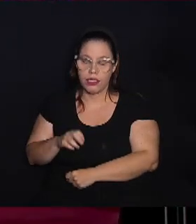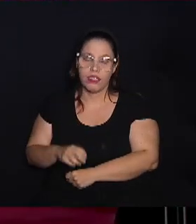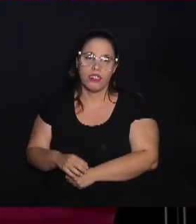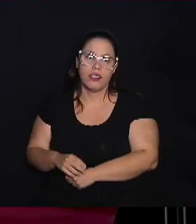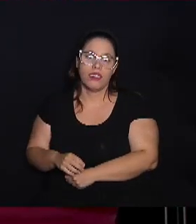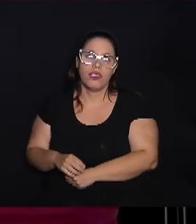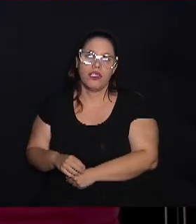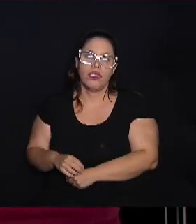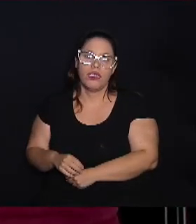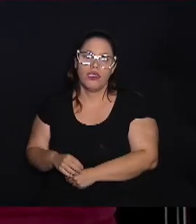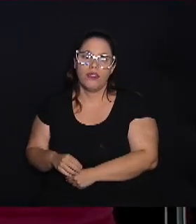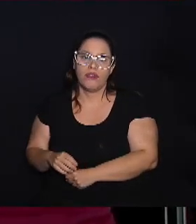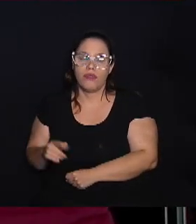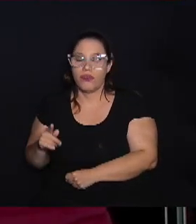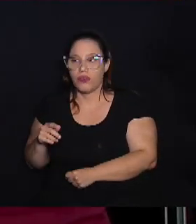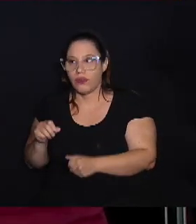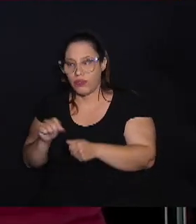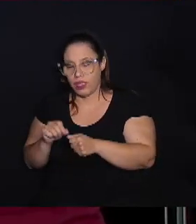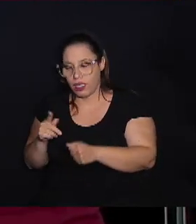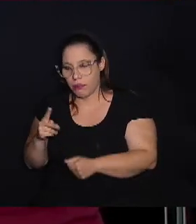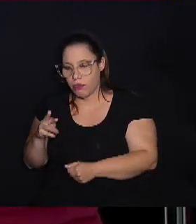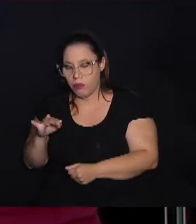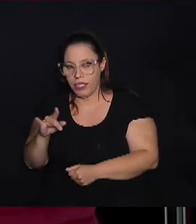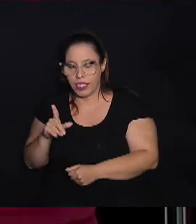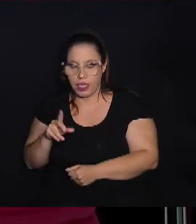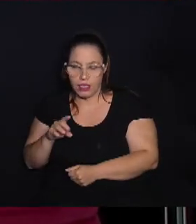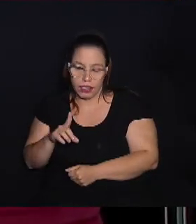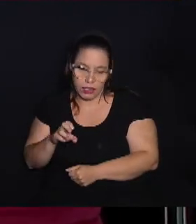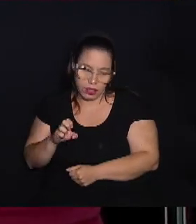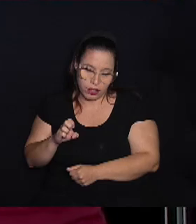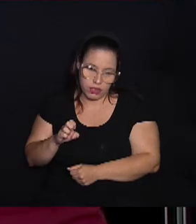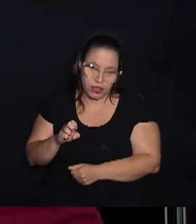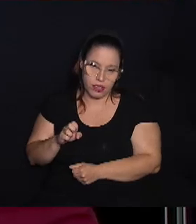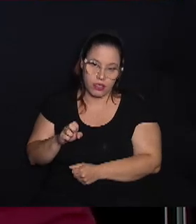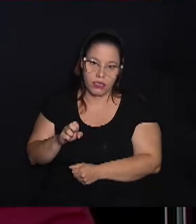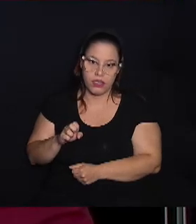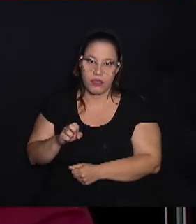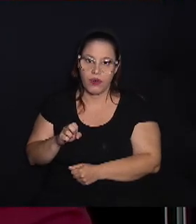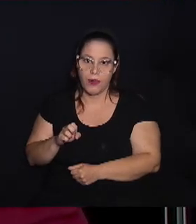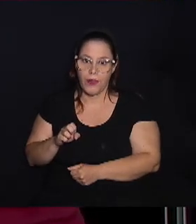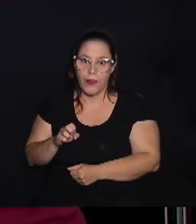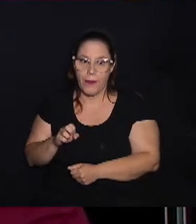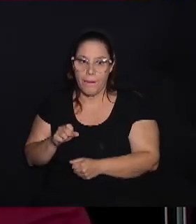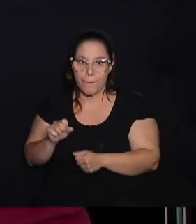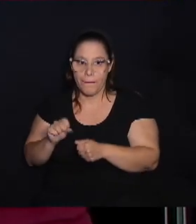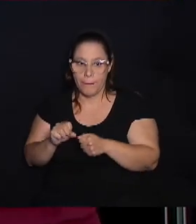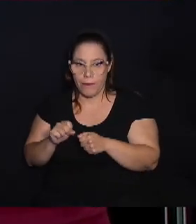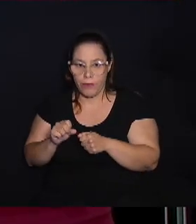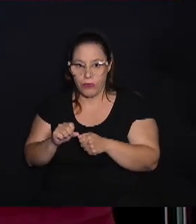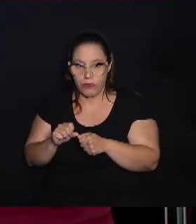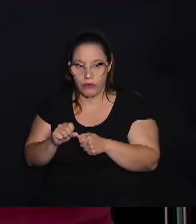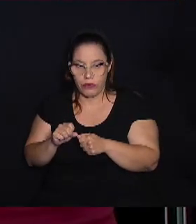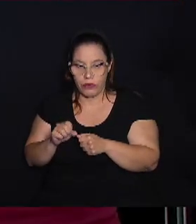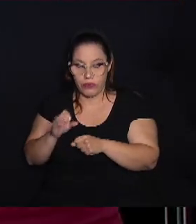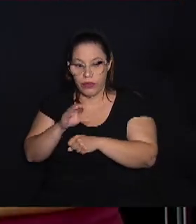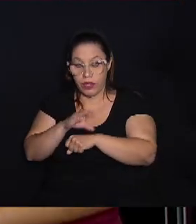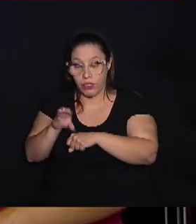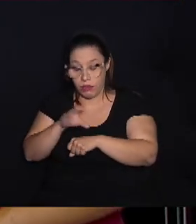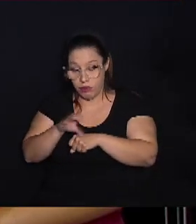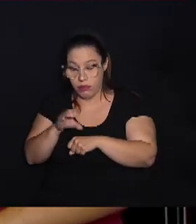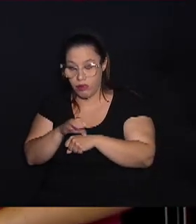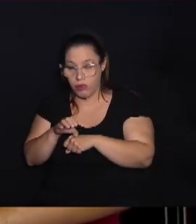aula de fotografia, por exemplo. Então, quem é arte educador na área de música pode ter feito um curso de música. Então, isso